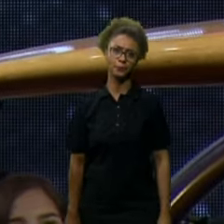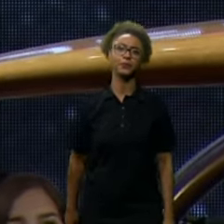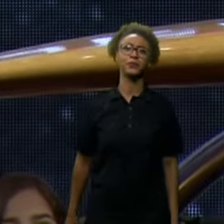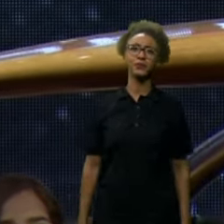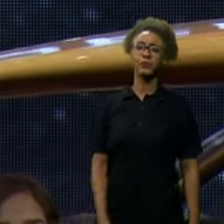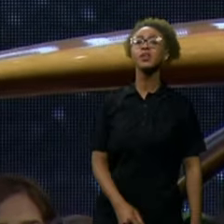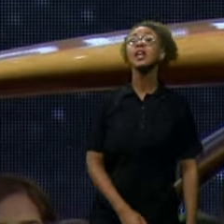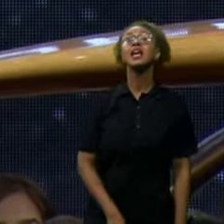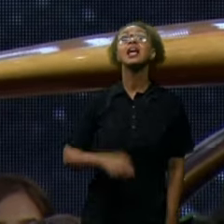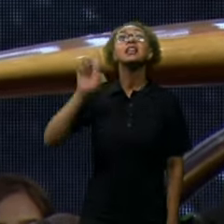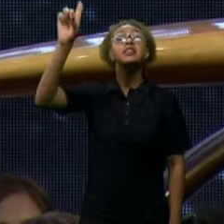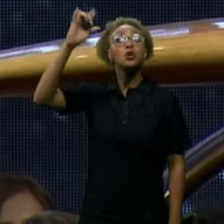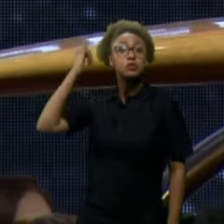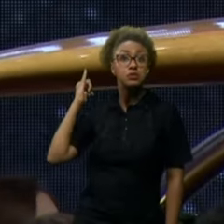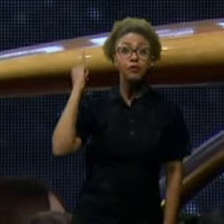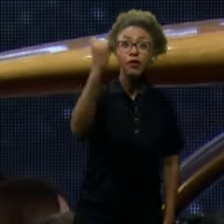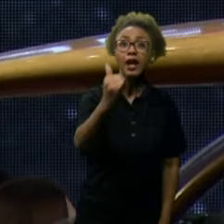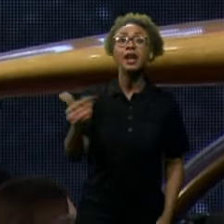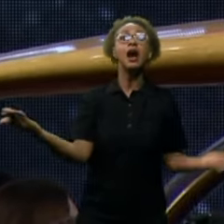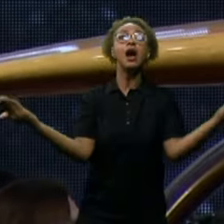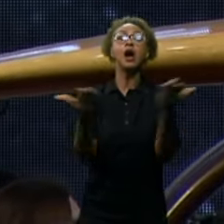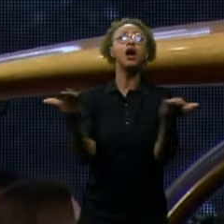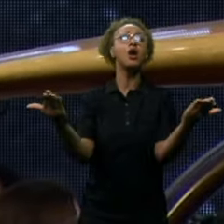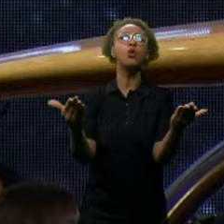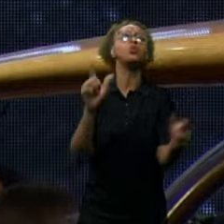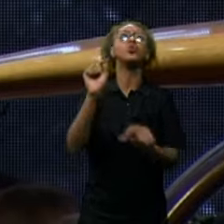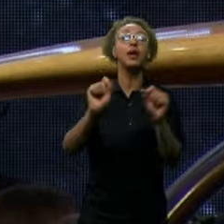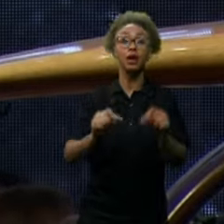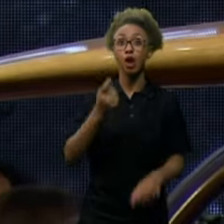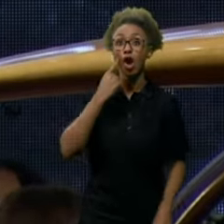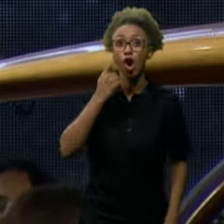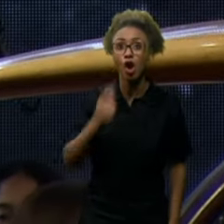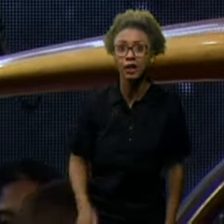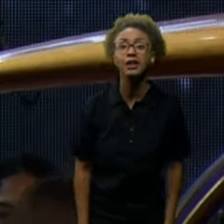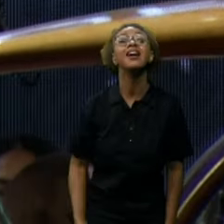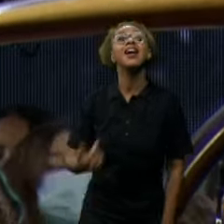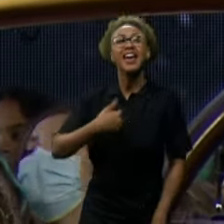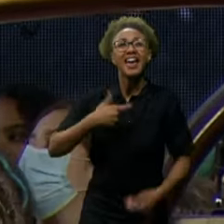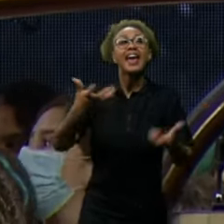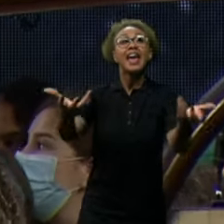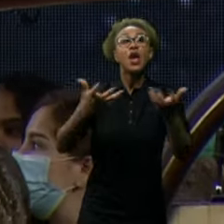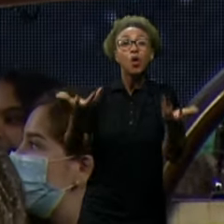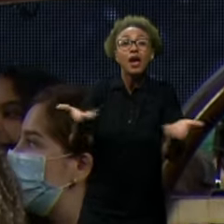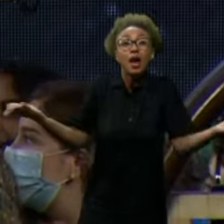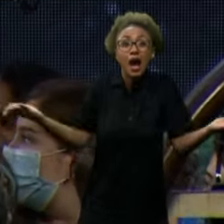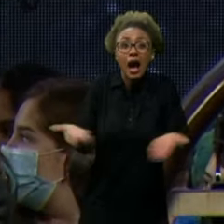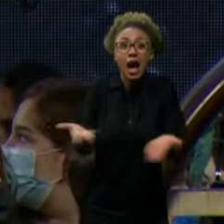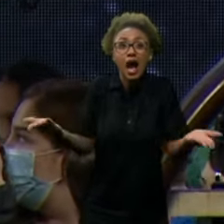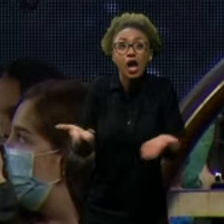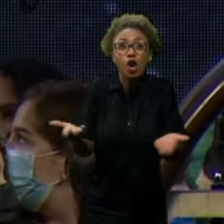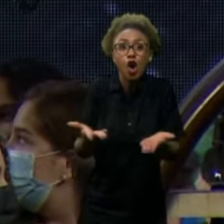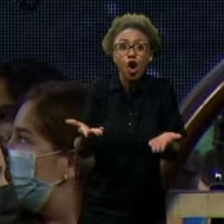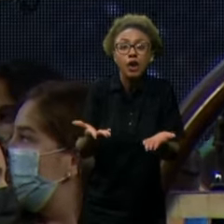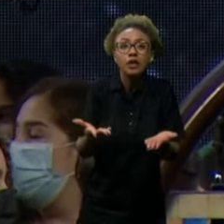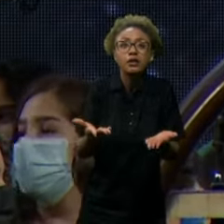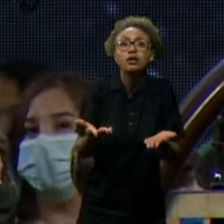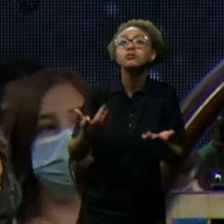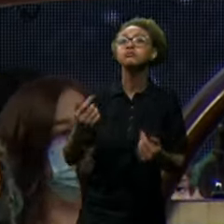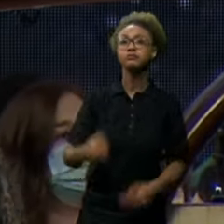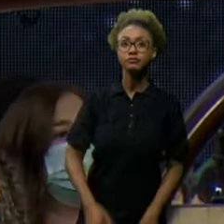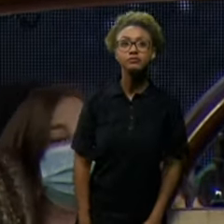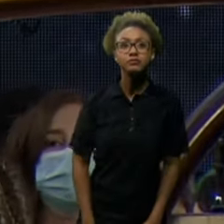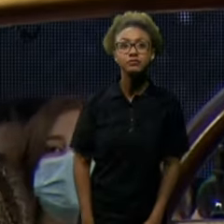EA Sérvia Deus está dizendo a pessoa mas só que hoje a senhora eu quero Estreita eu quero esquentar